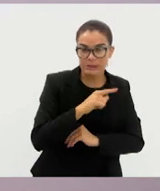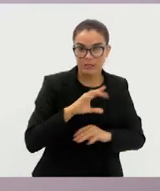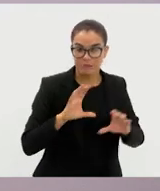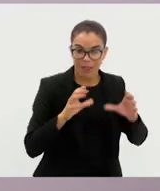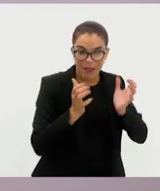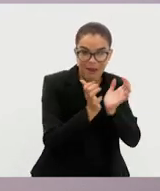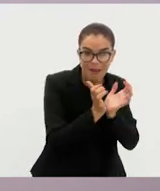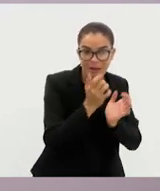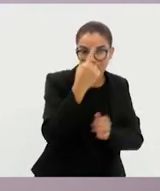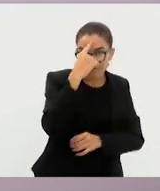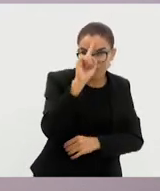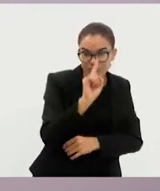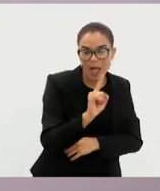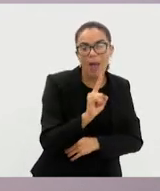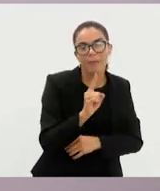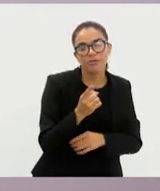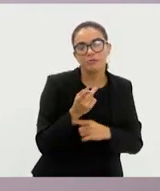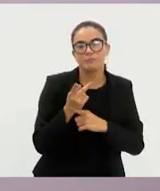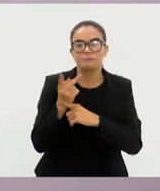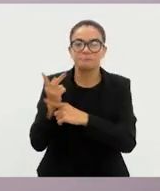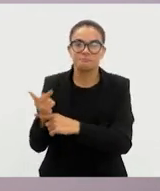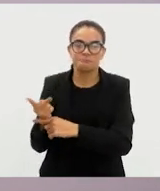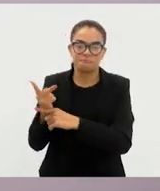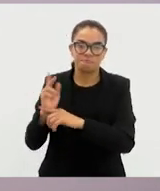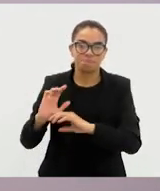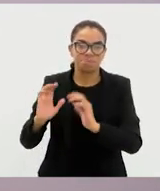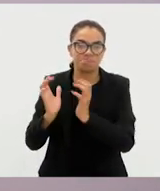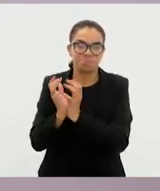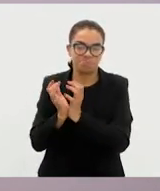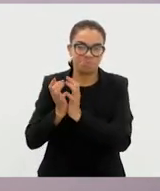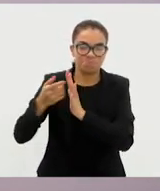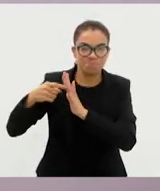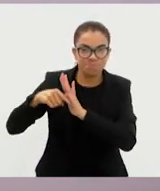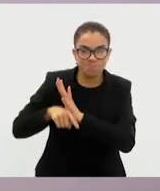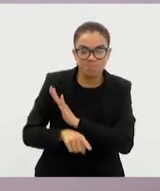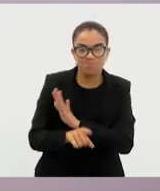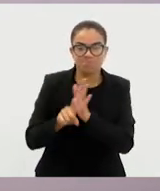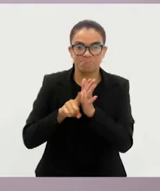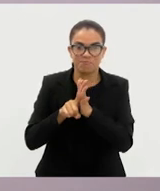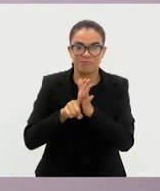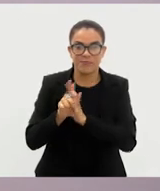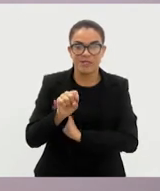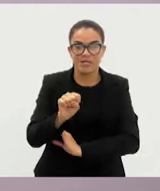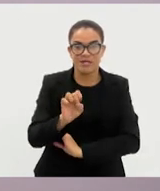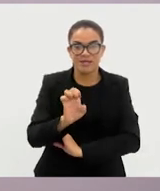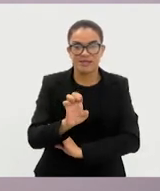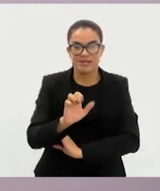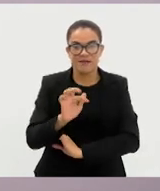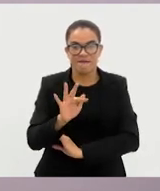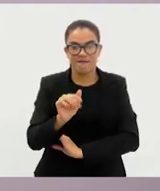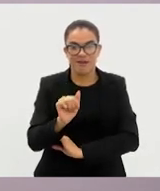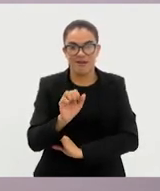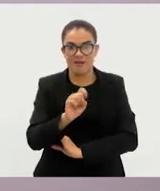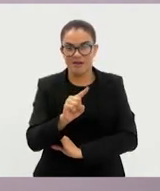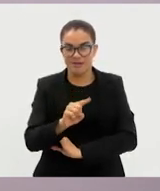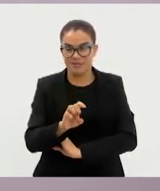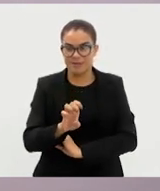responder aqui, a gente manda por ofício, em seguida, a gente leva, aprofunda as pesquisas na Cefaz e encaminha aqui para a